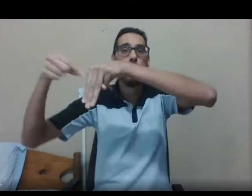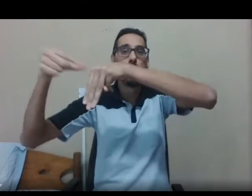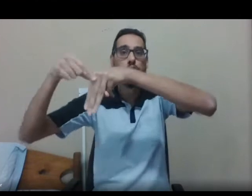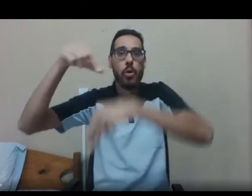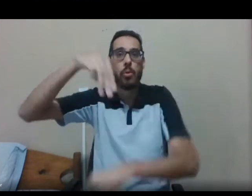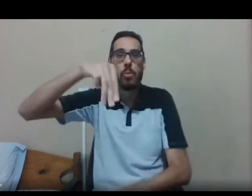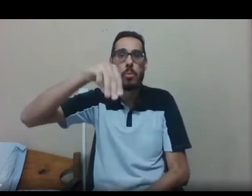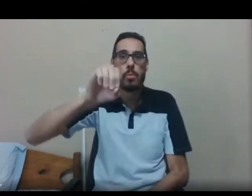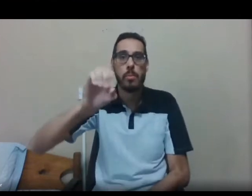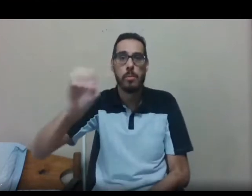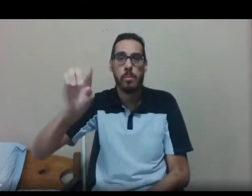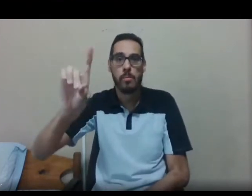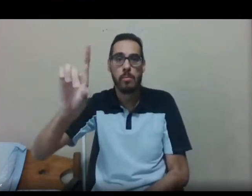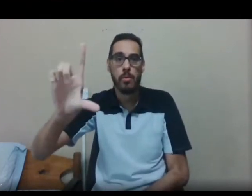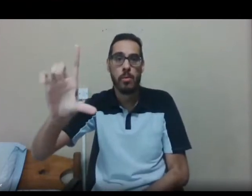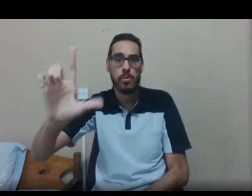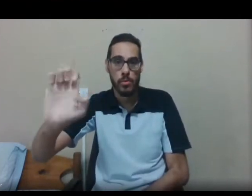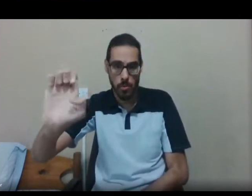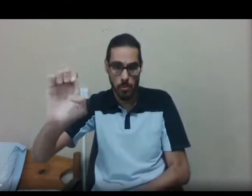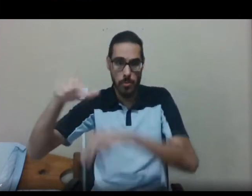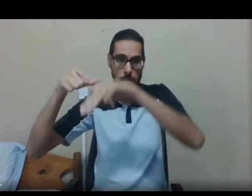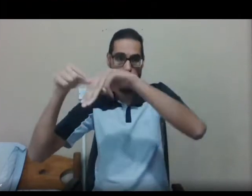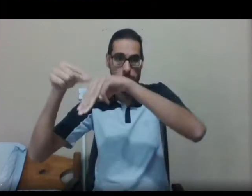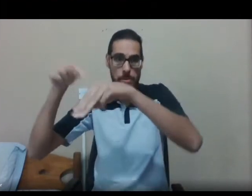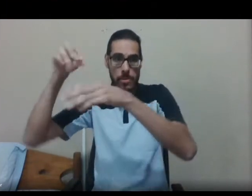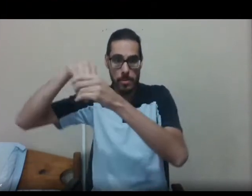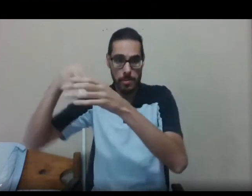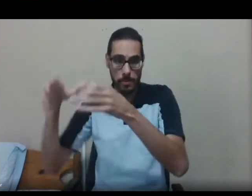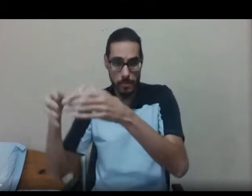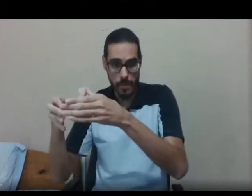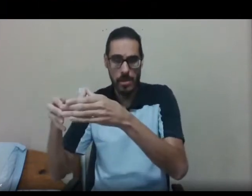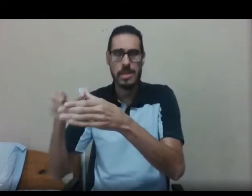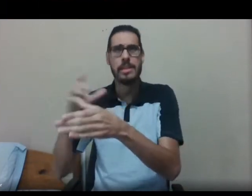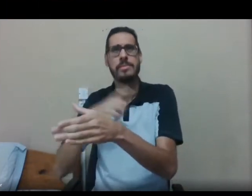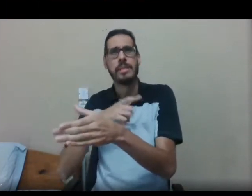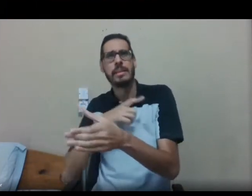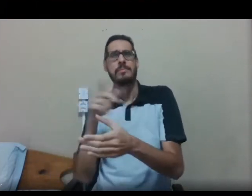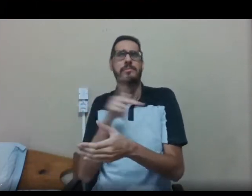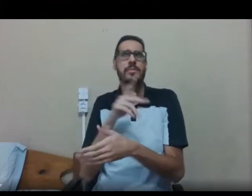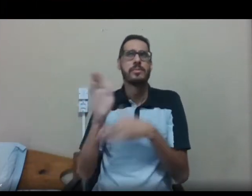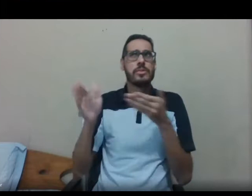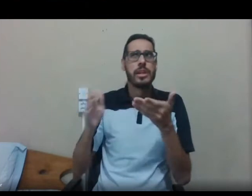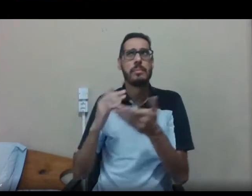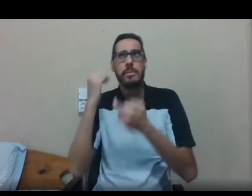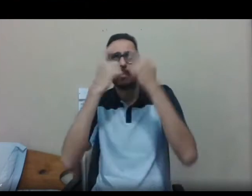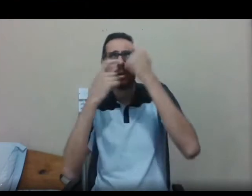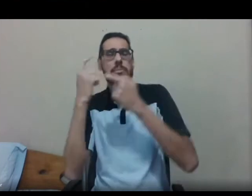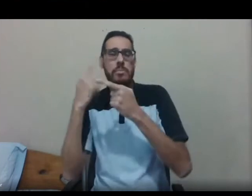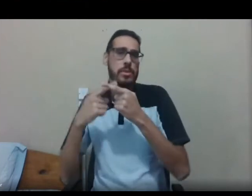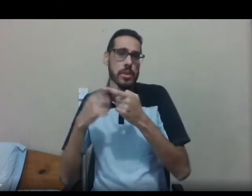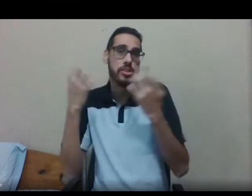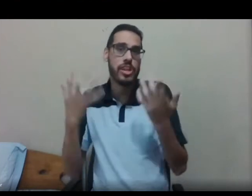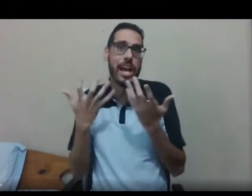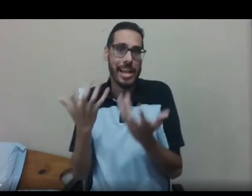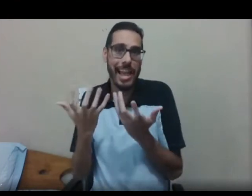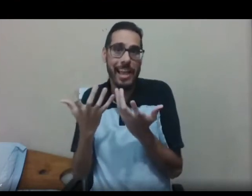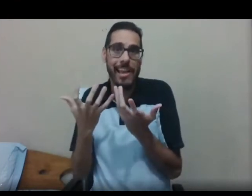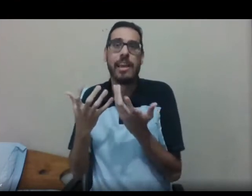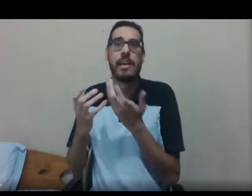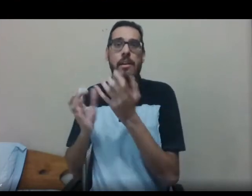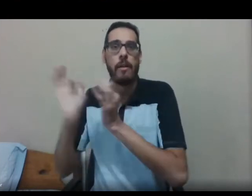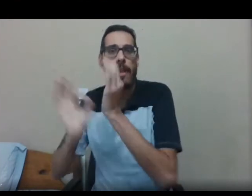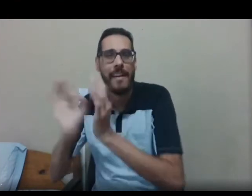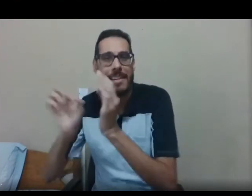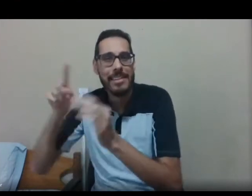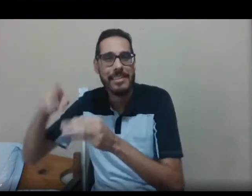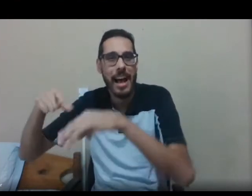dá um informe para vocês que assim, tão logo essas disciplinas sejam encaminhadas pelos departamentos, se elas estejam no SIGA, a pessoa responsável